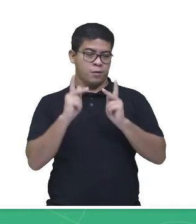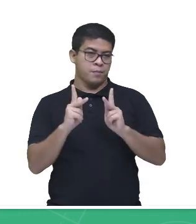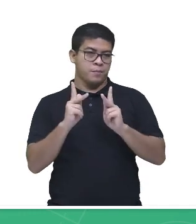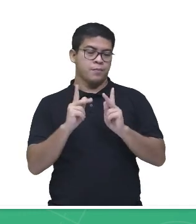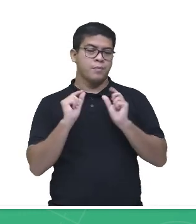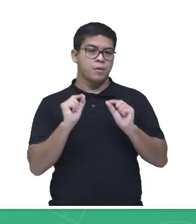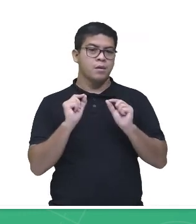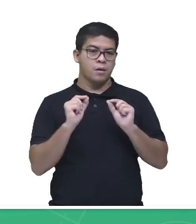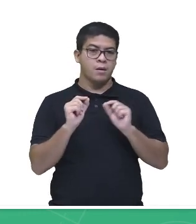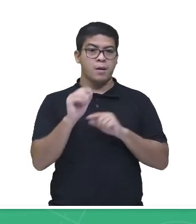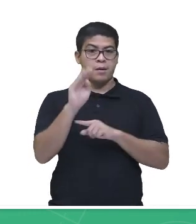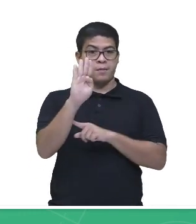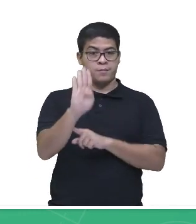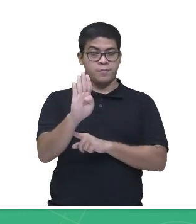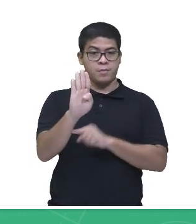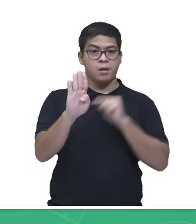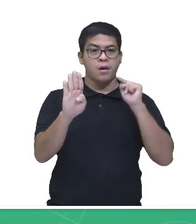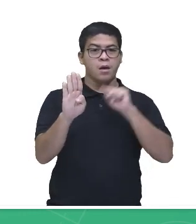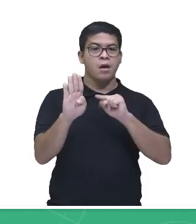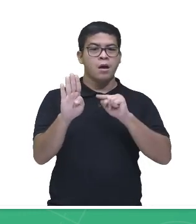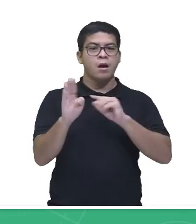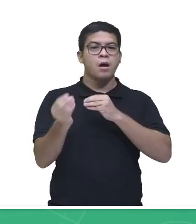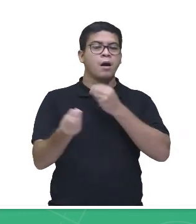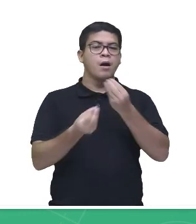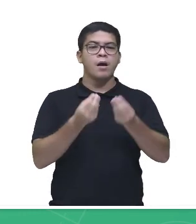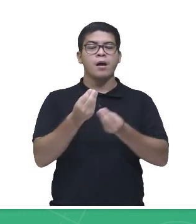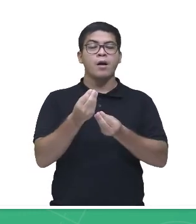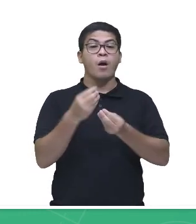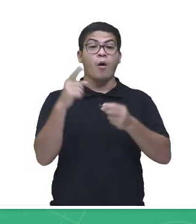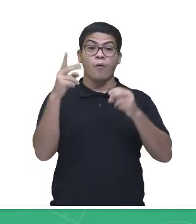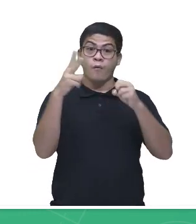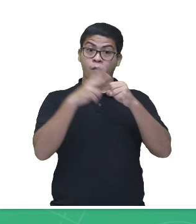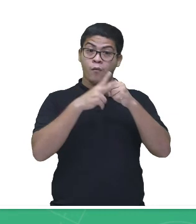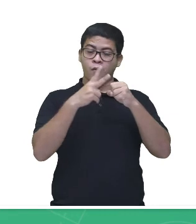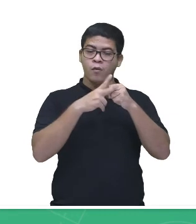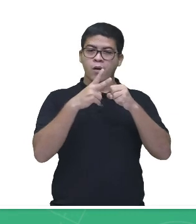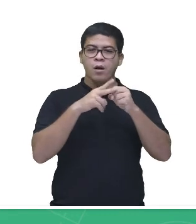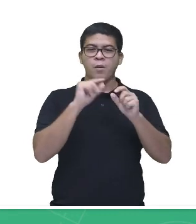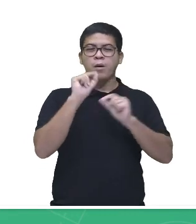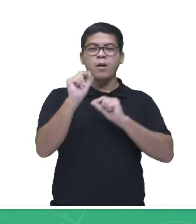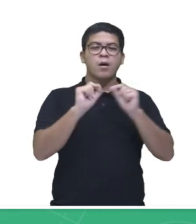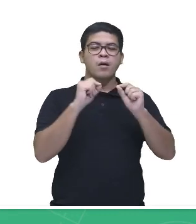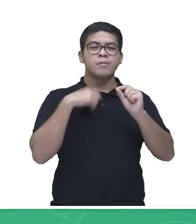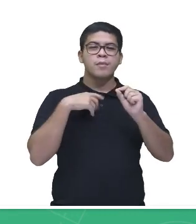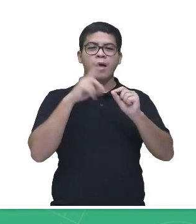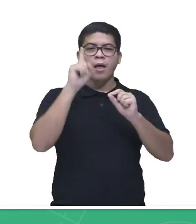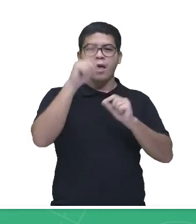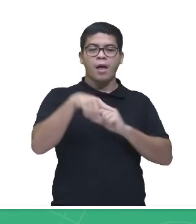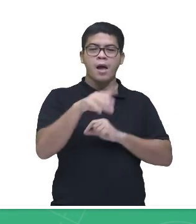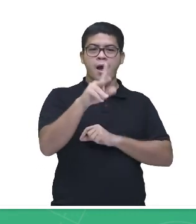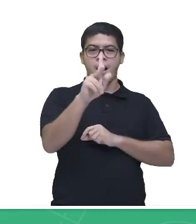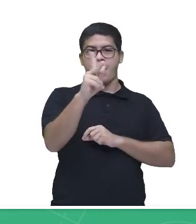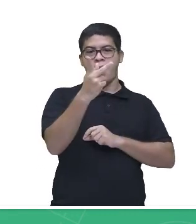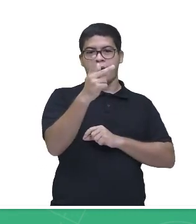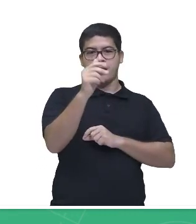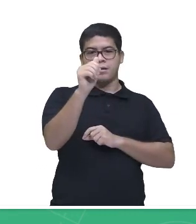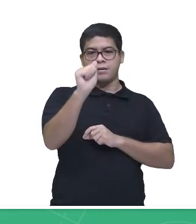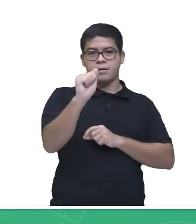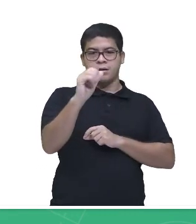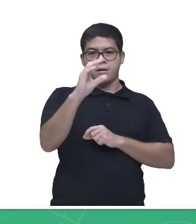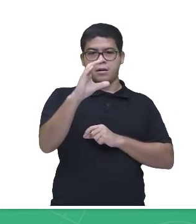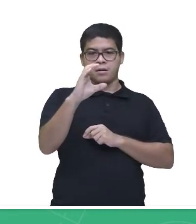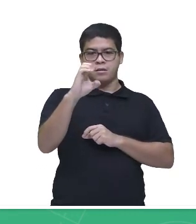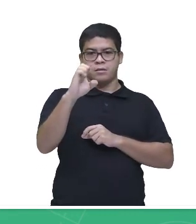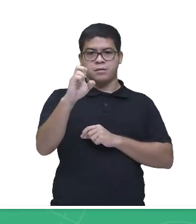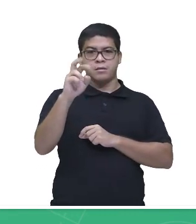Letra B, o verbo a ser trabalhado, a ser. Este mês é o marcador temporal, não é sujeito. Este